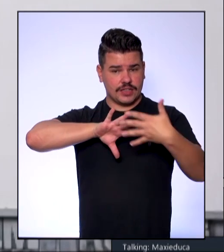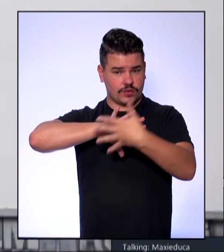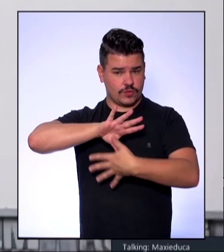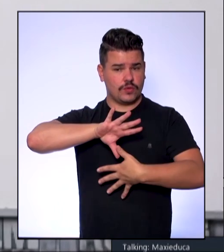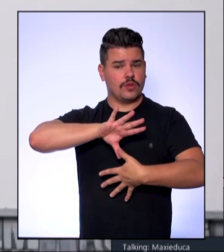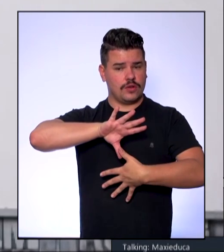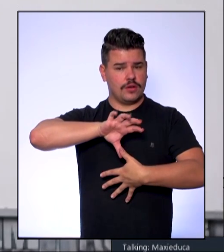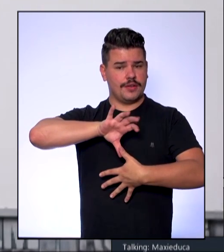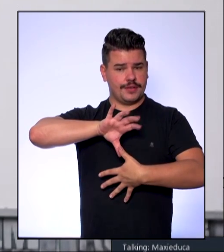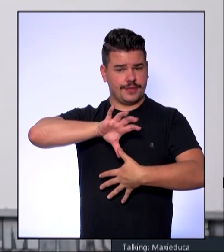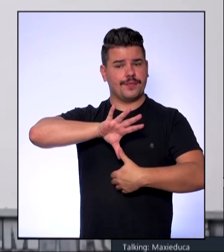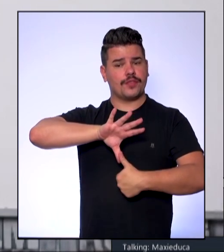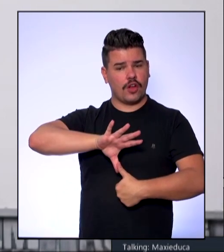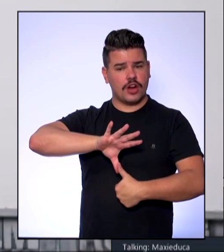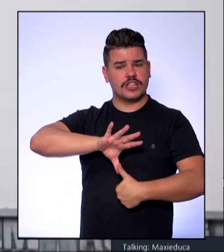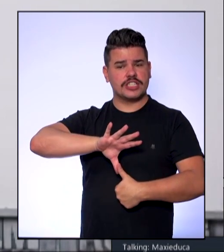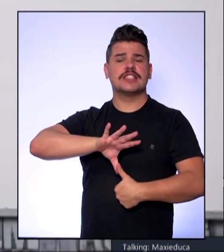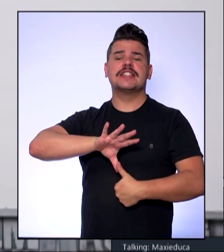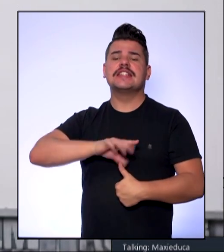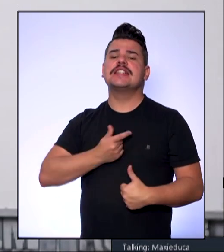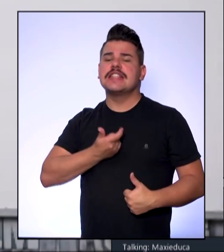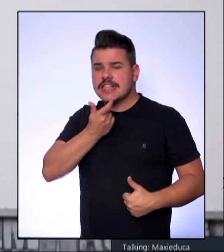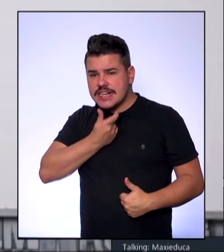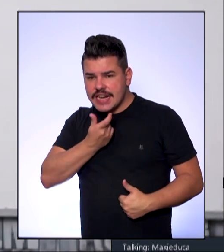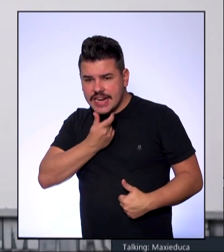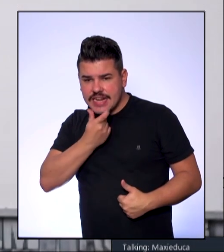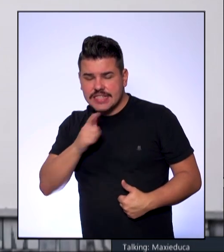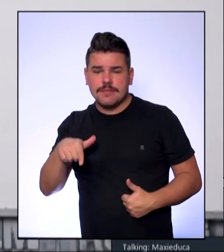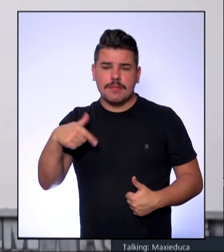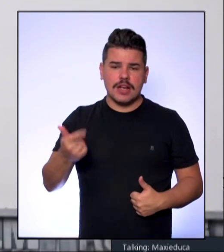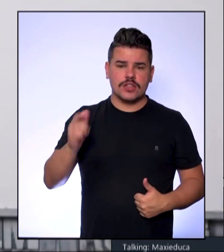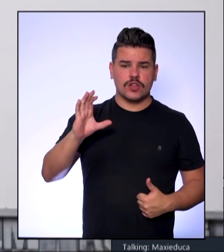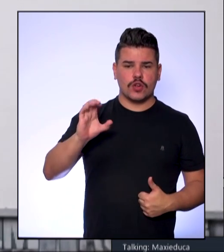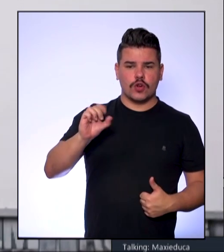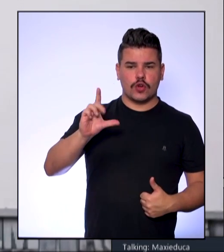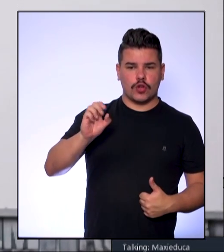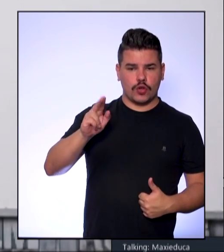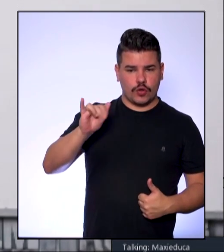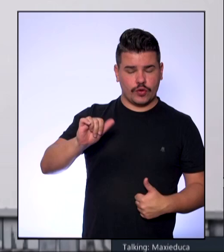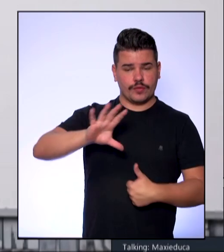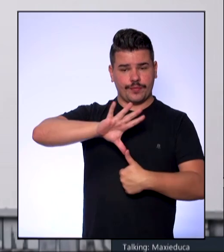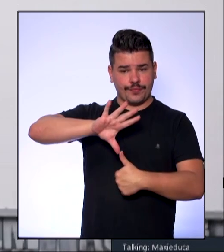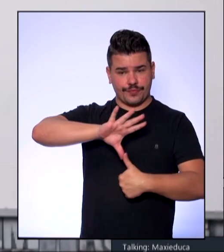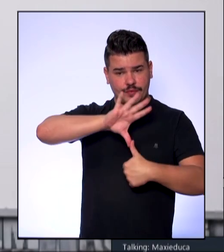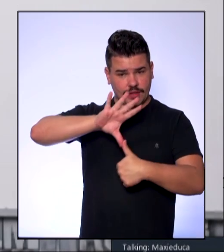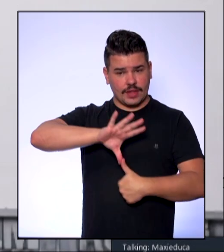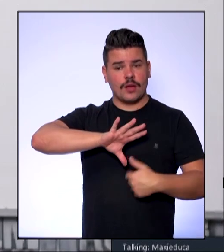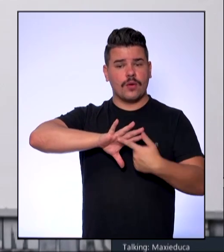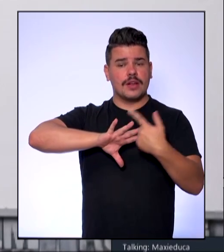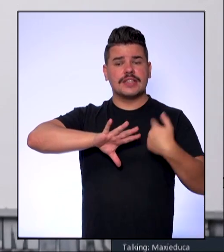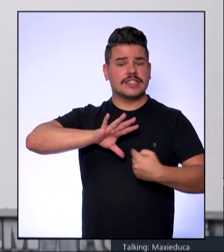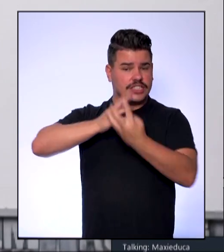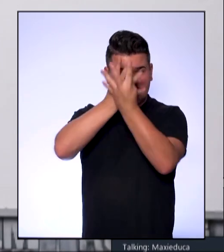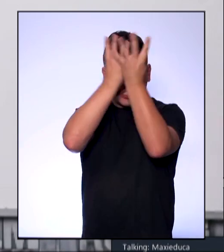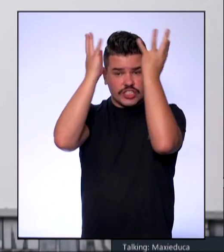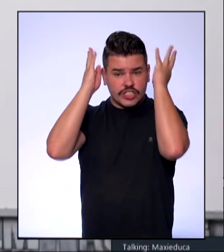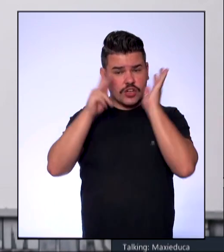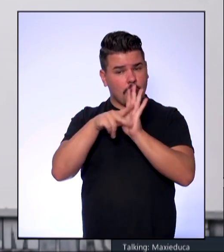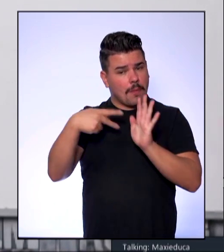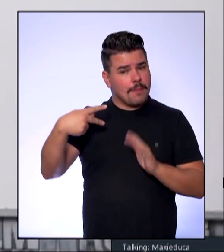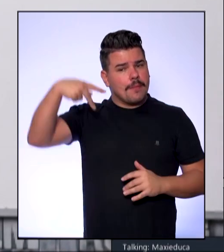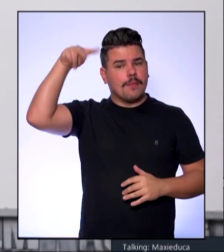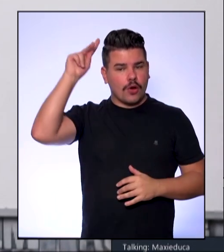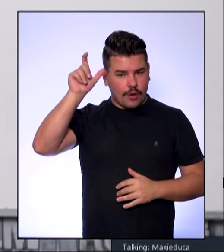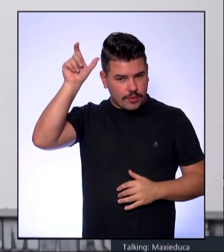entre os ingleses /colonos e os indígenas estadunidenses. Só